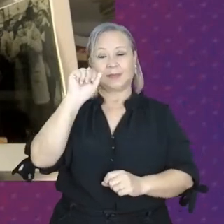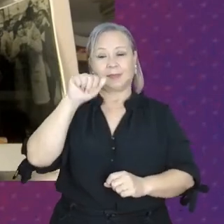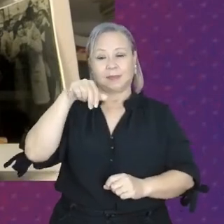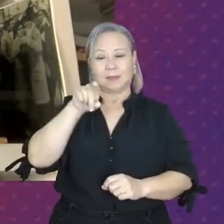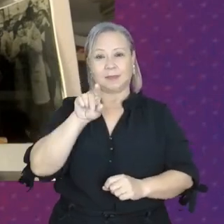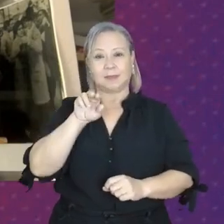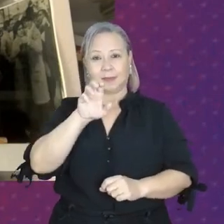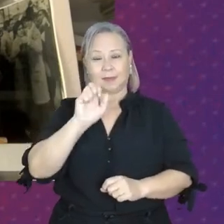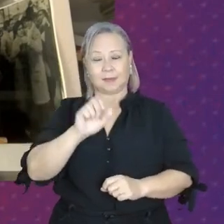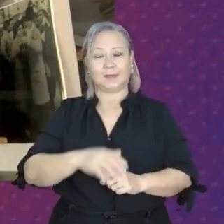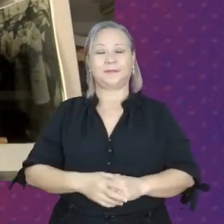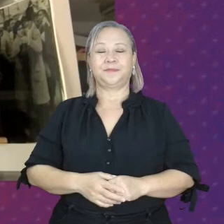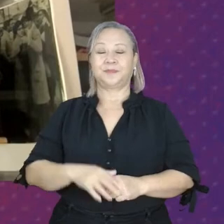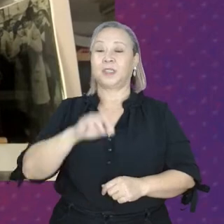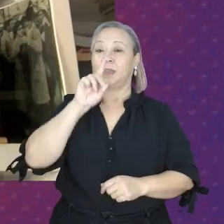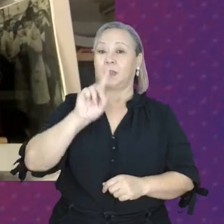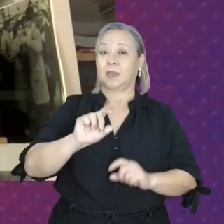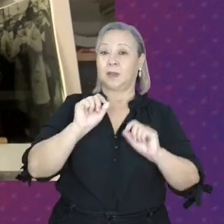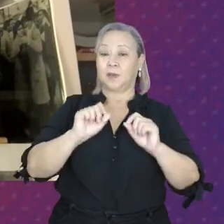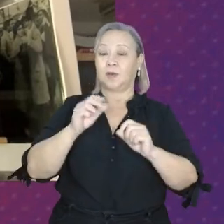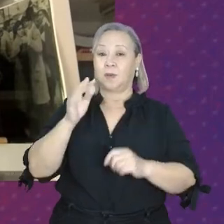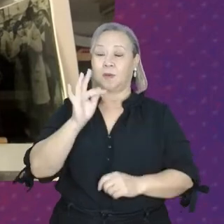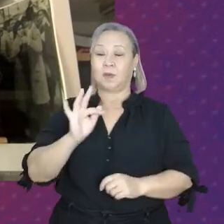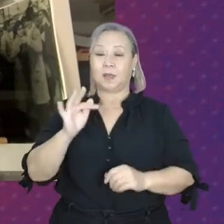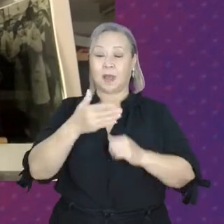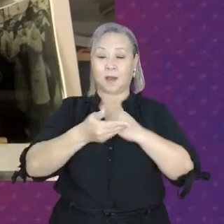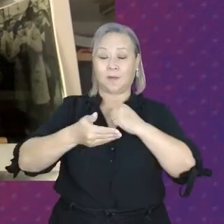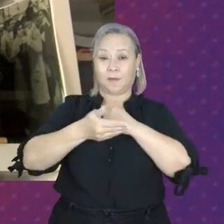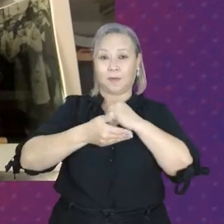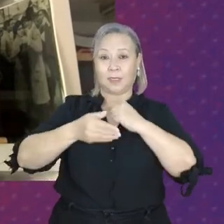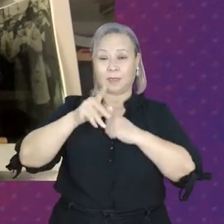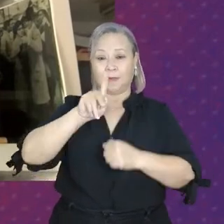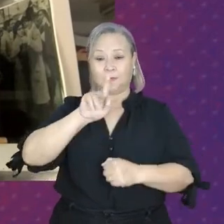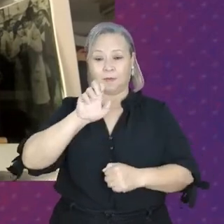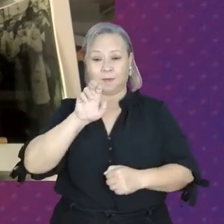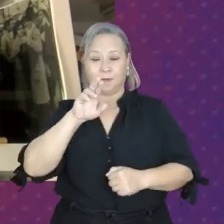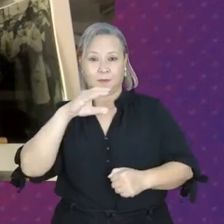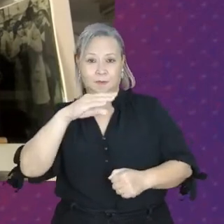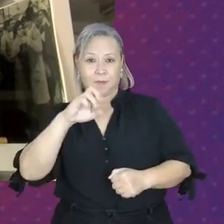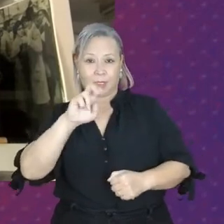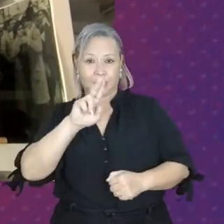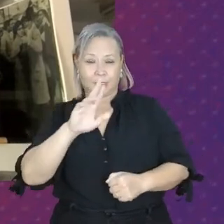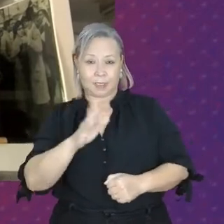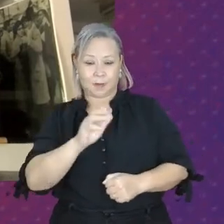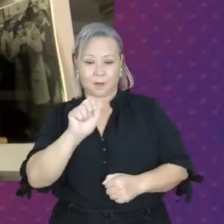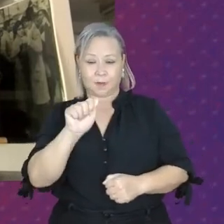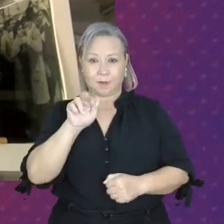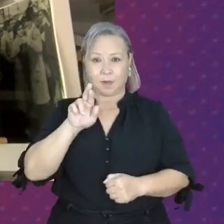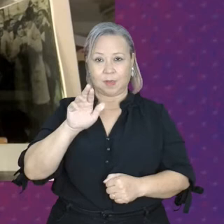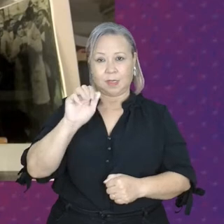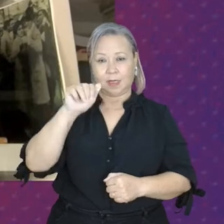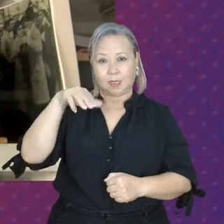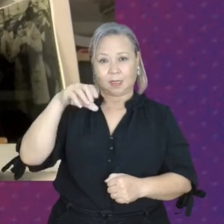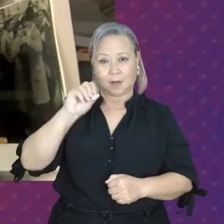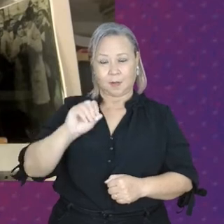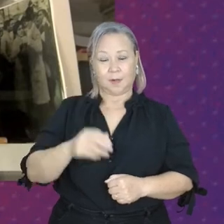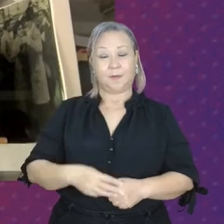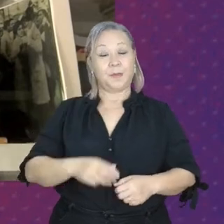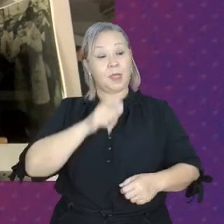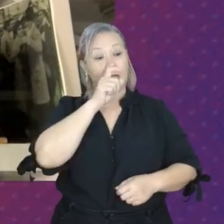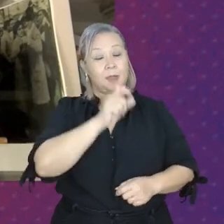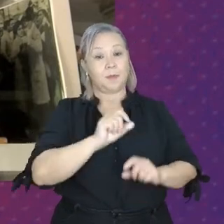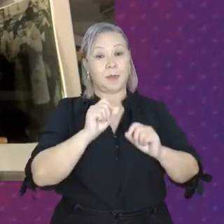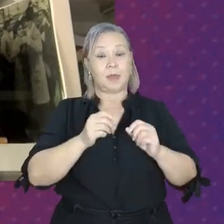da Fundação Perseu Abramo, fui diretora da Escola Nacional de Formação, membro do Diretório Nacional, e